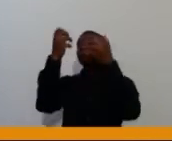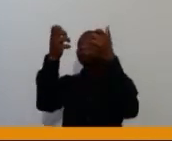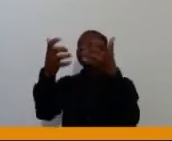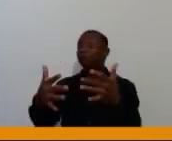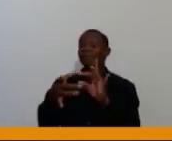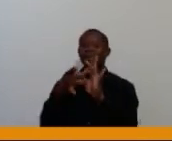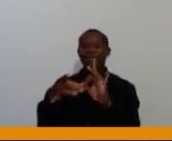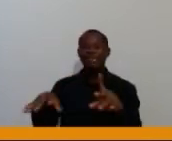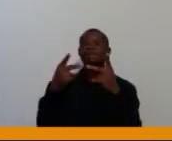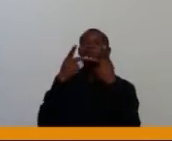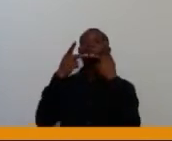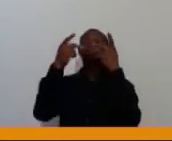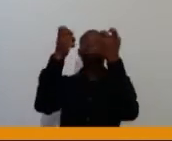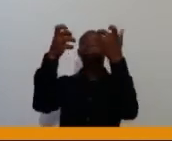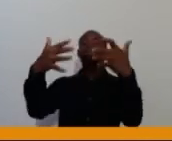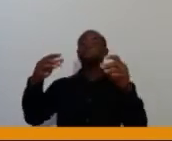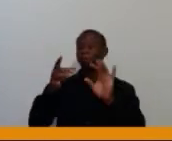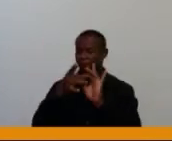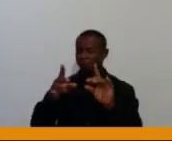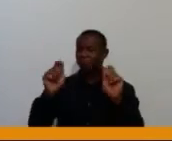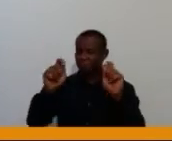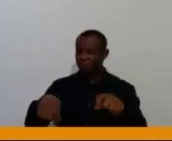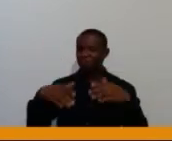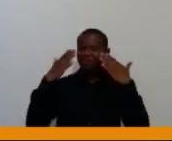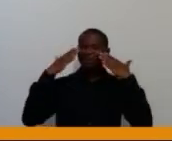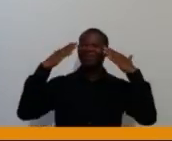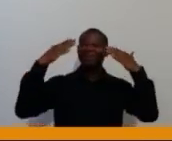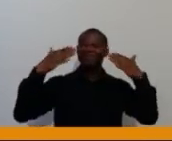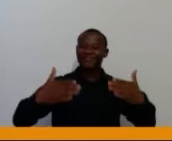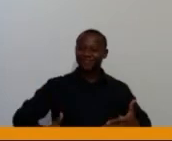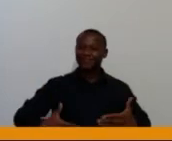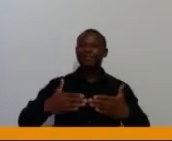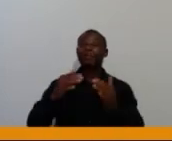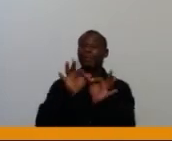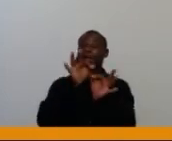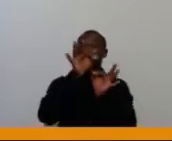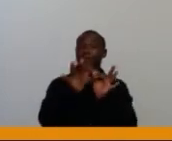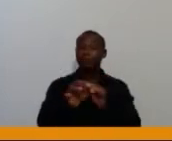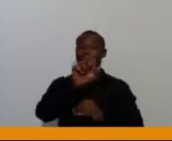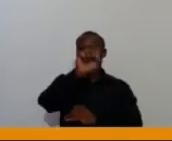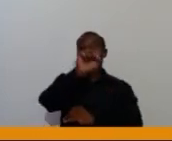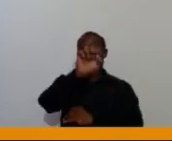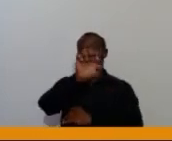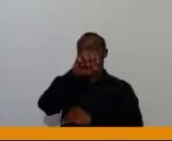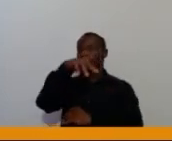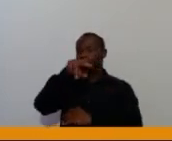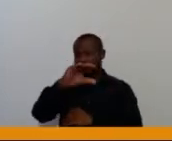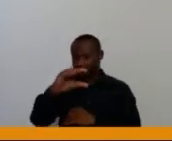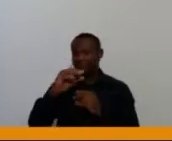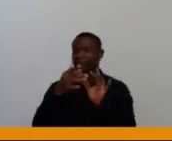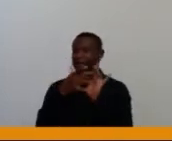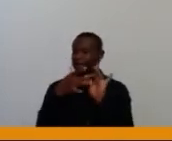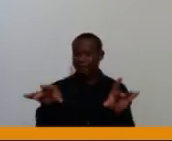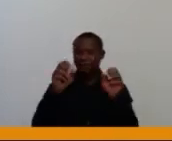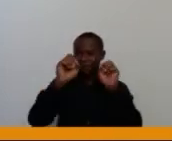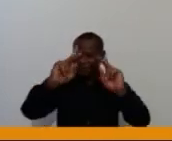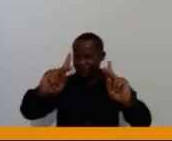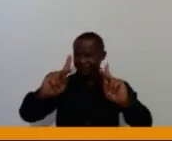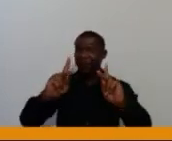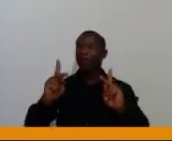Senac e todas as nossas possibilidades, né? Então, a rede é a Senac no contexto da educação profissional